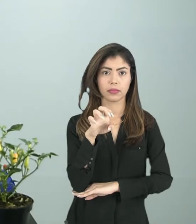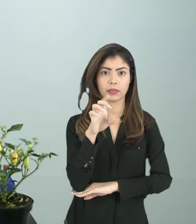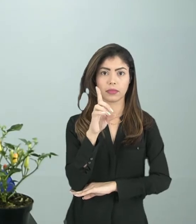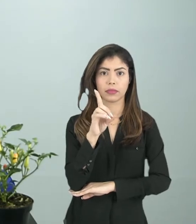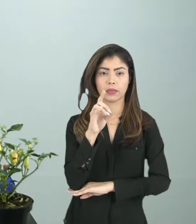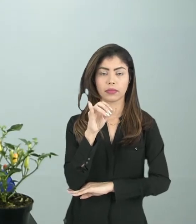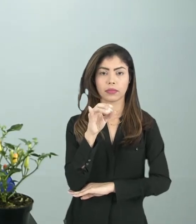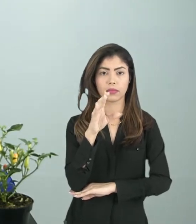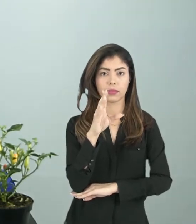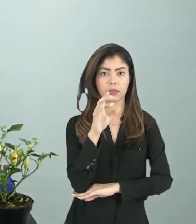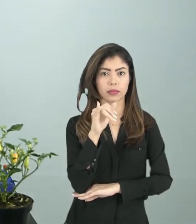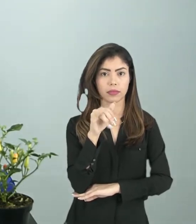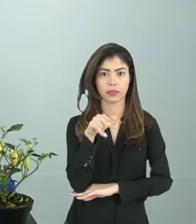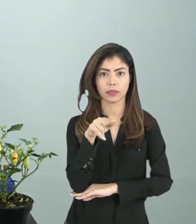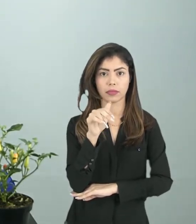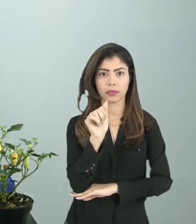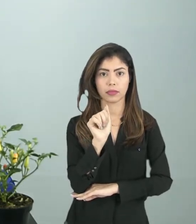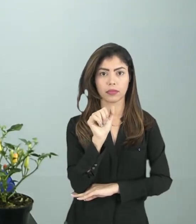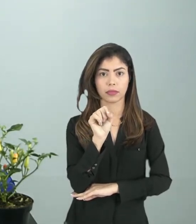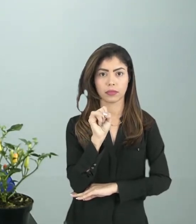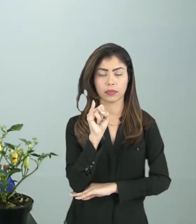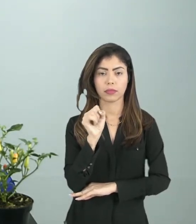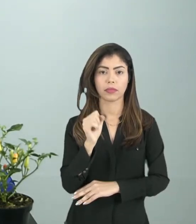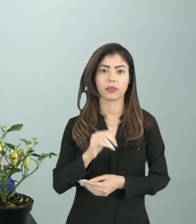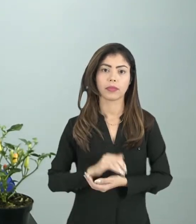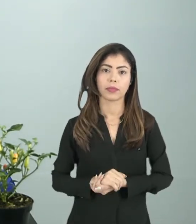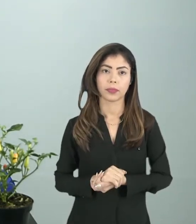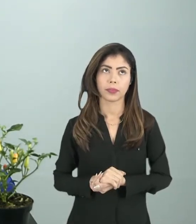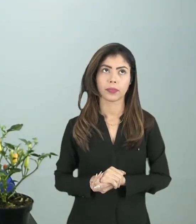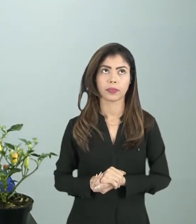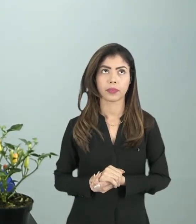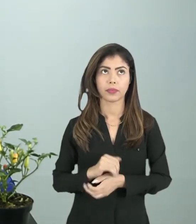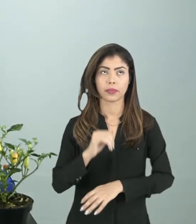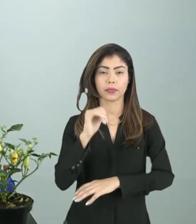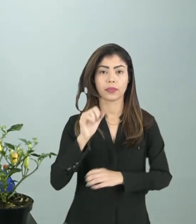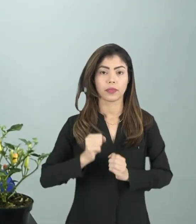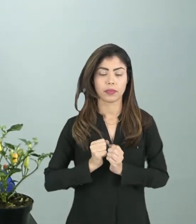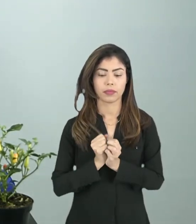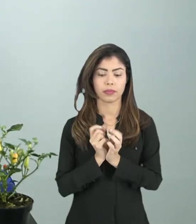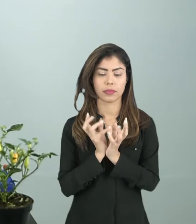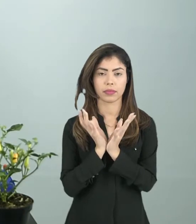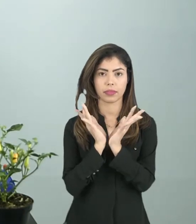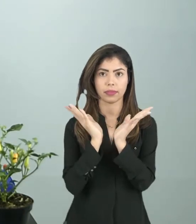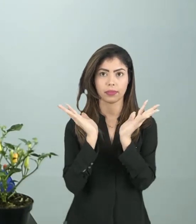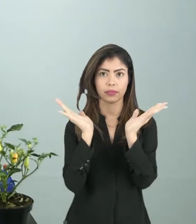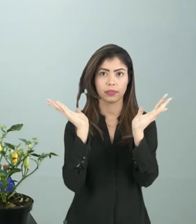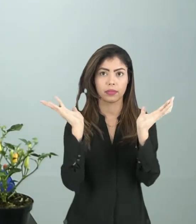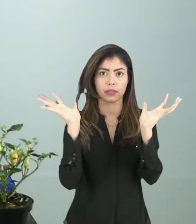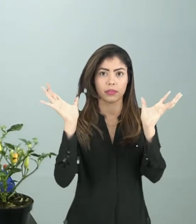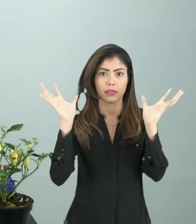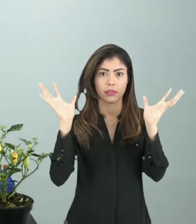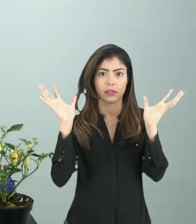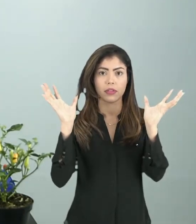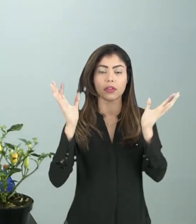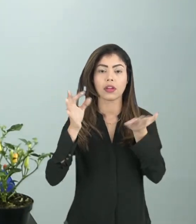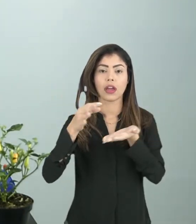medicinais. Eu tenho o capim-santo, né? Muito usado para fazer